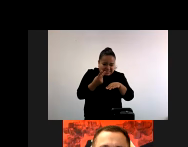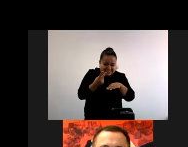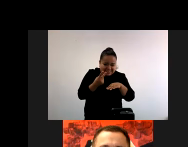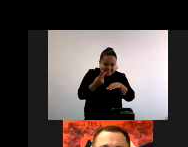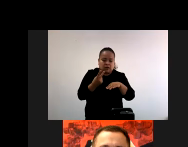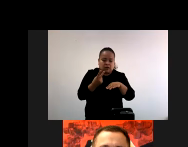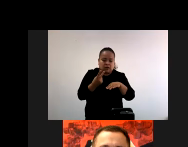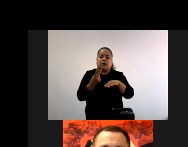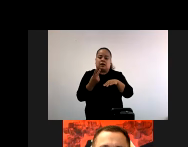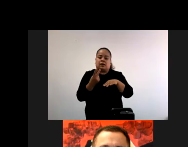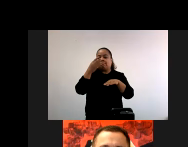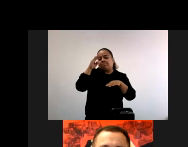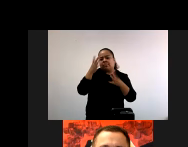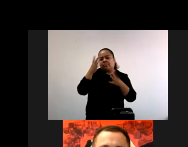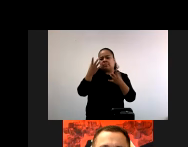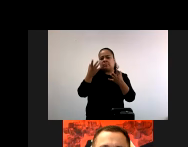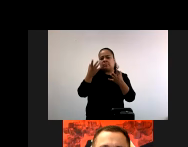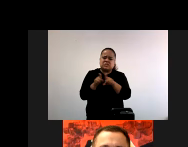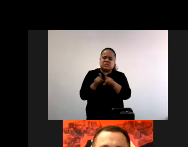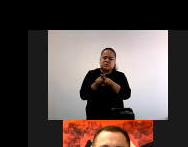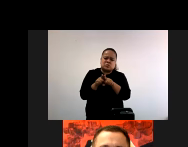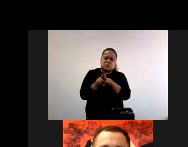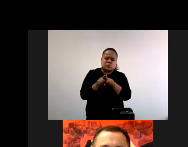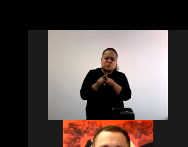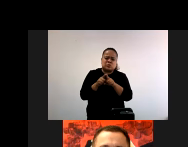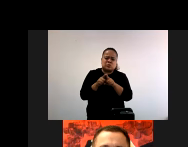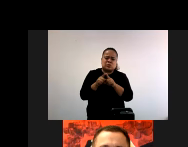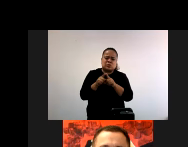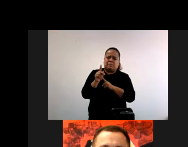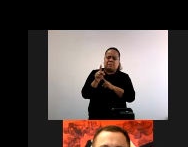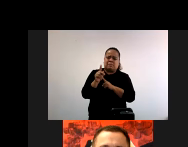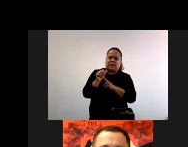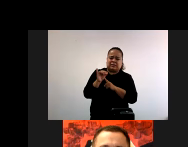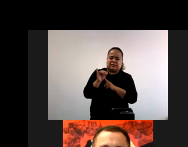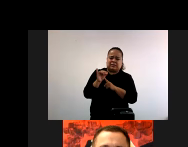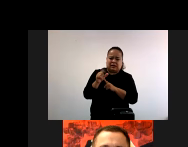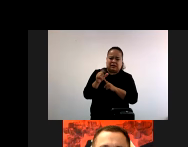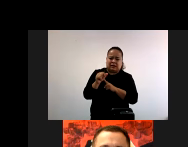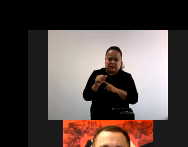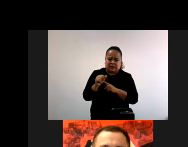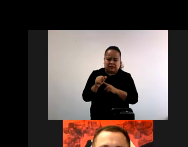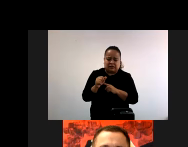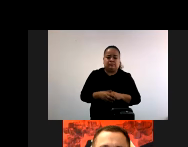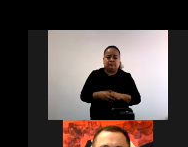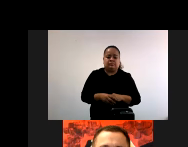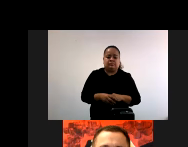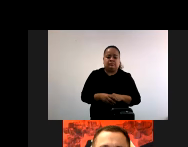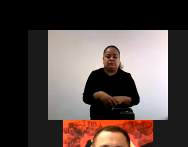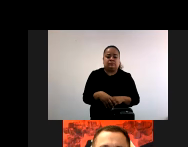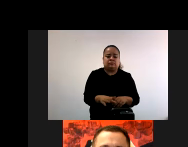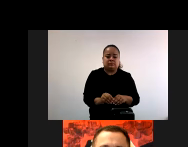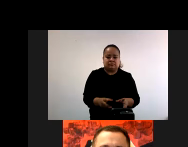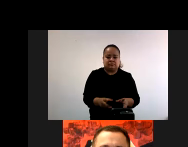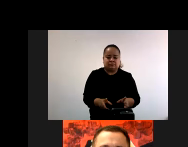a diferença da varicela, que podemos encontrar infecções a diferentes níveis. Se disseram que isso aqui não